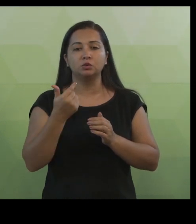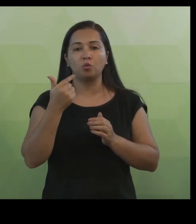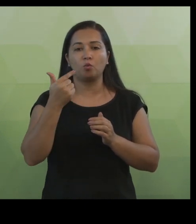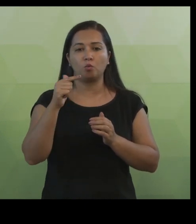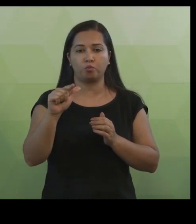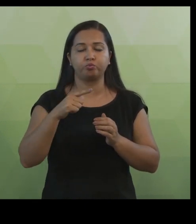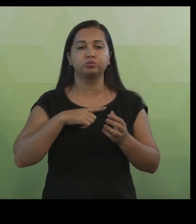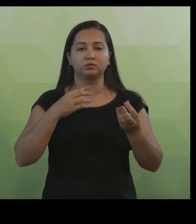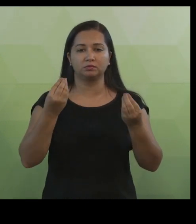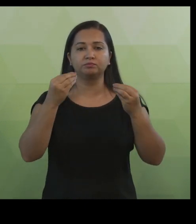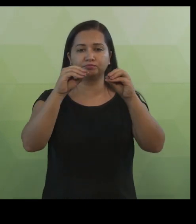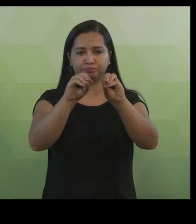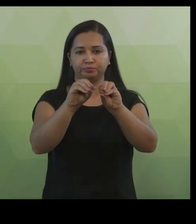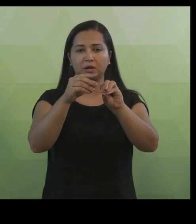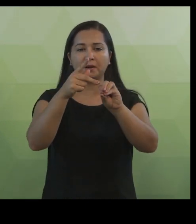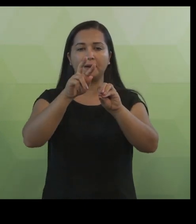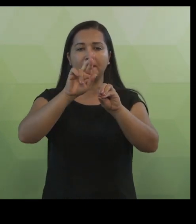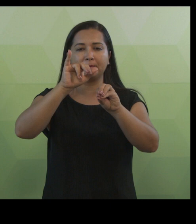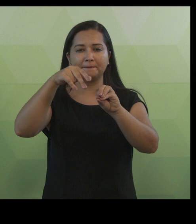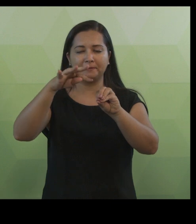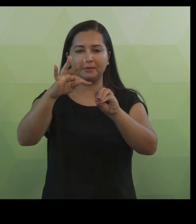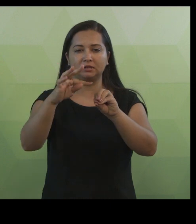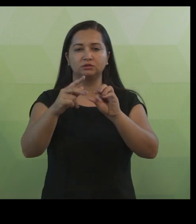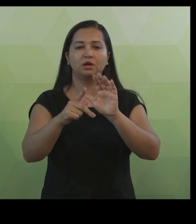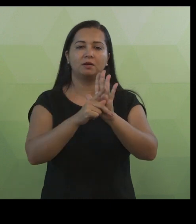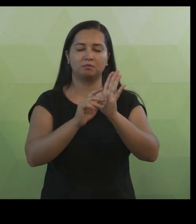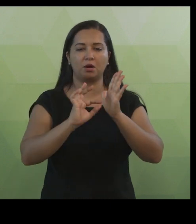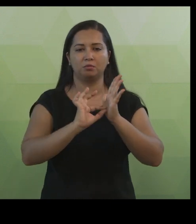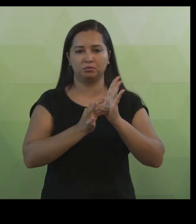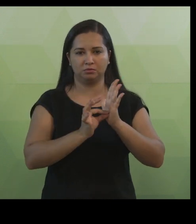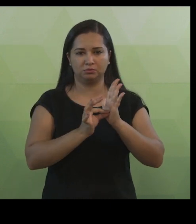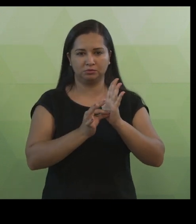print, onde é exibida a mensagem em primeiro programa em Java.